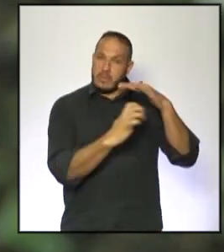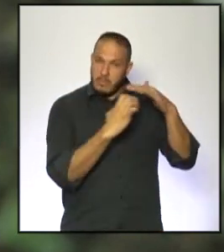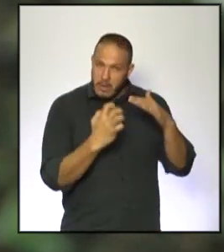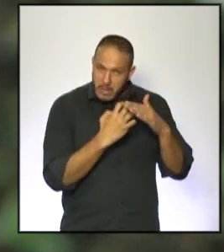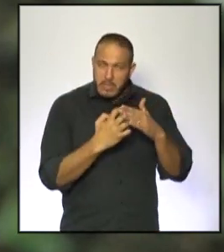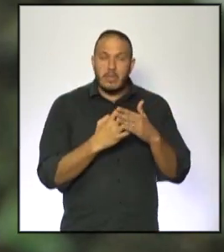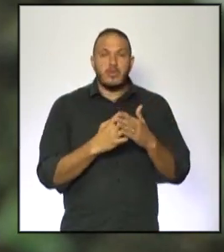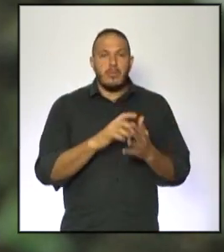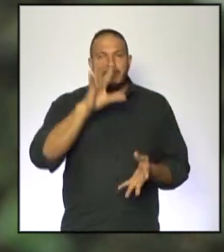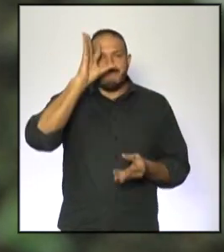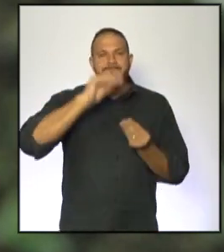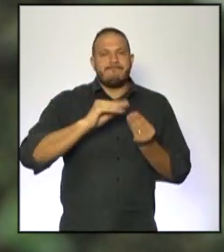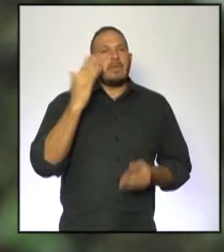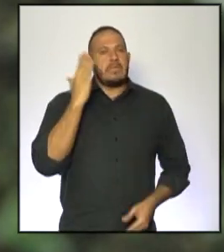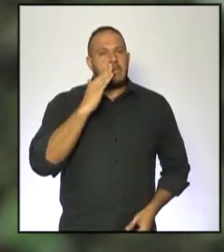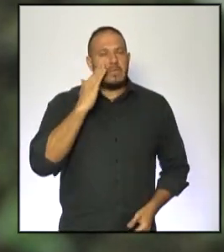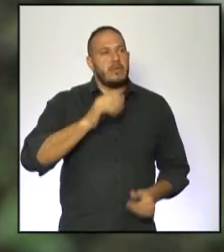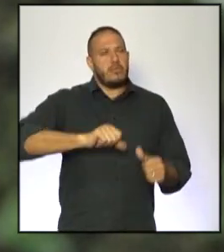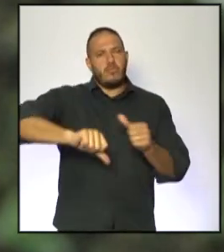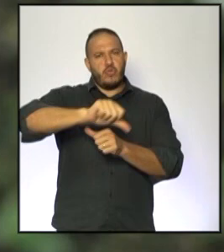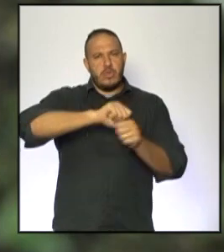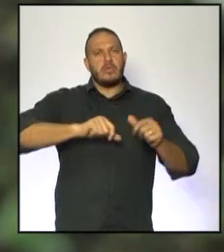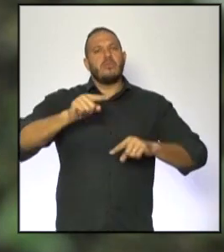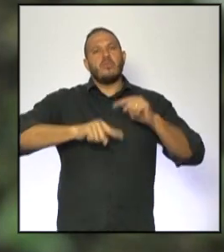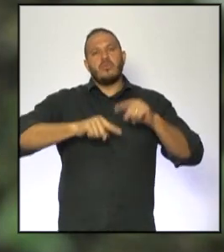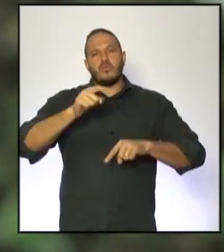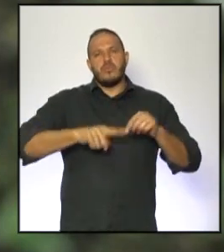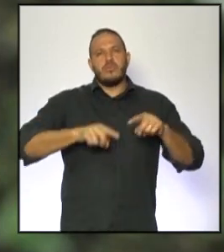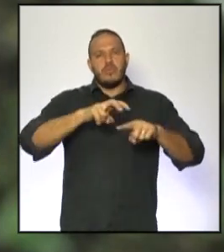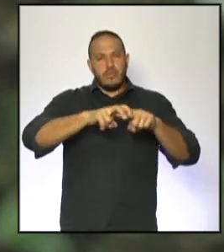isso e já estão mudando seus produtos por conta disso.